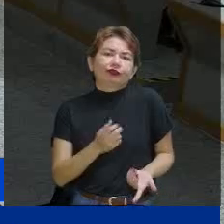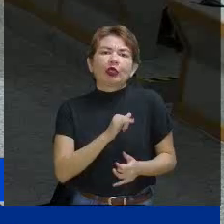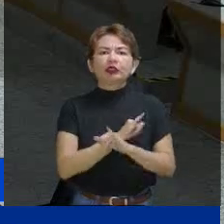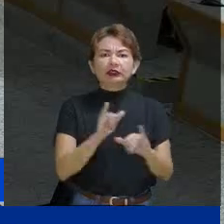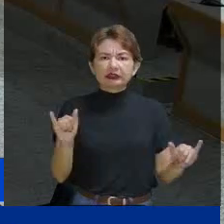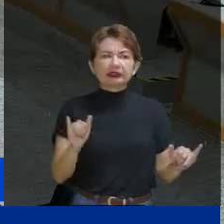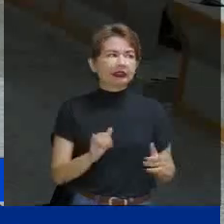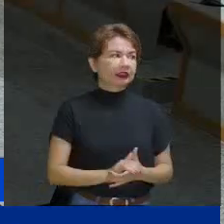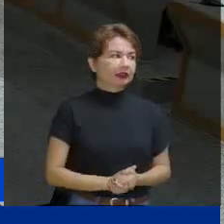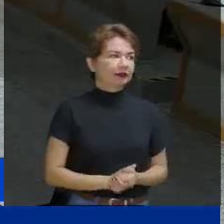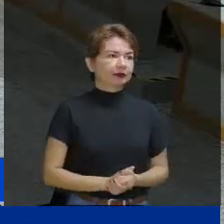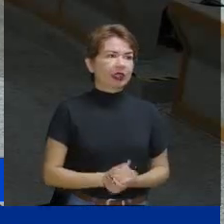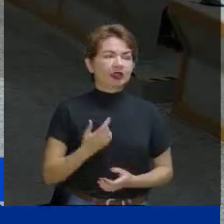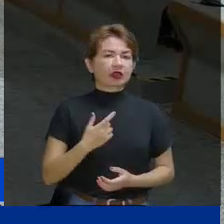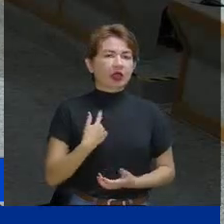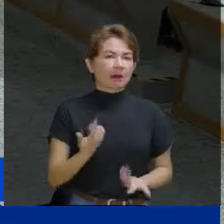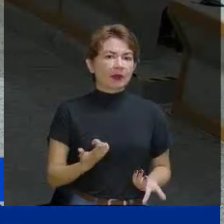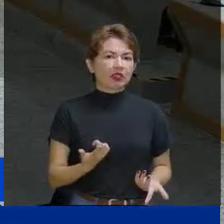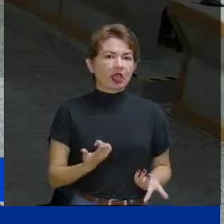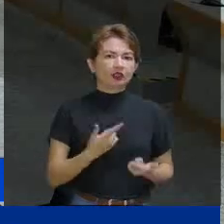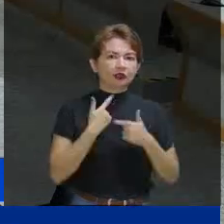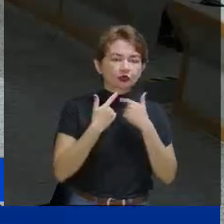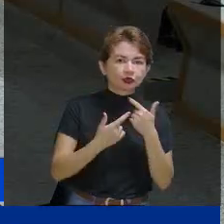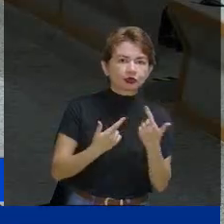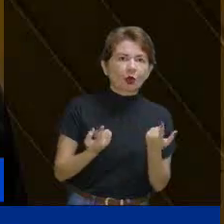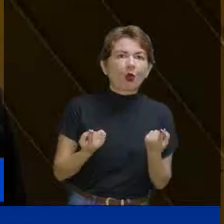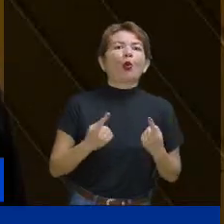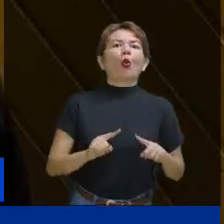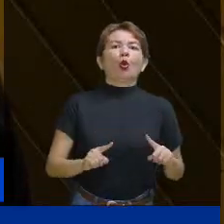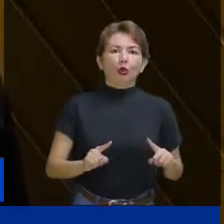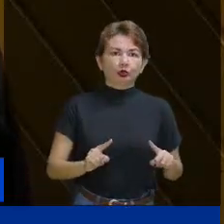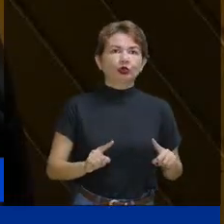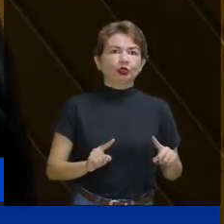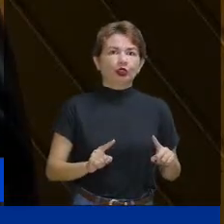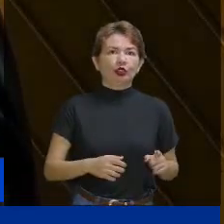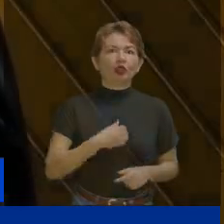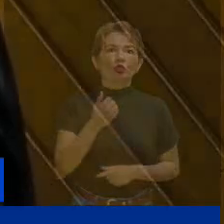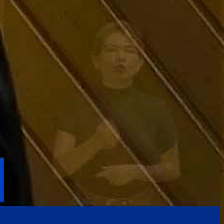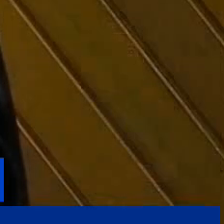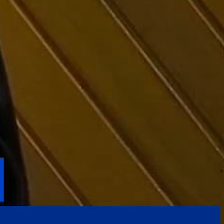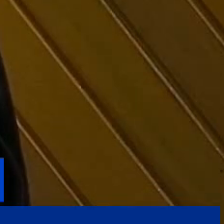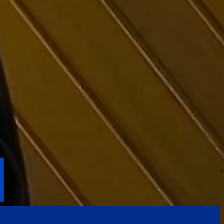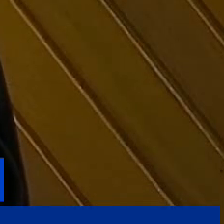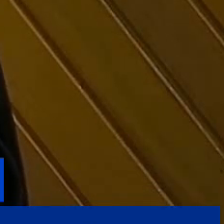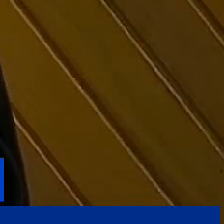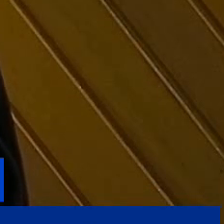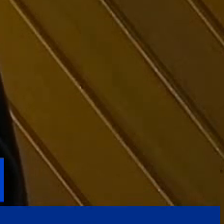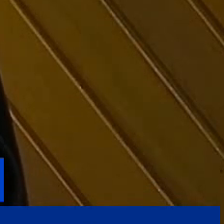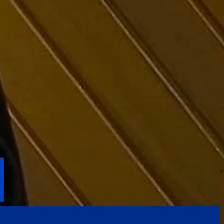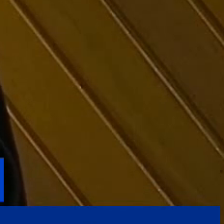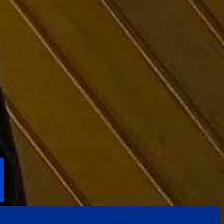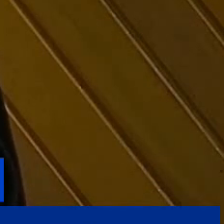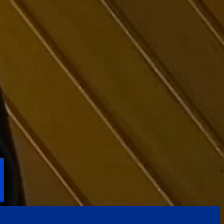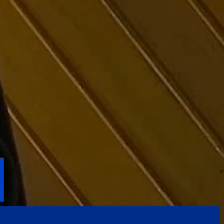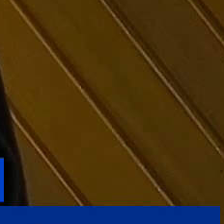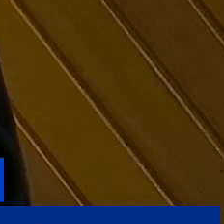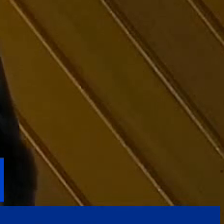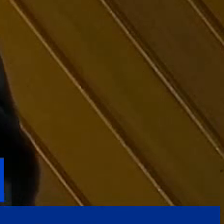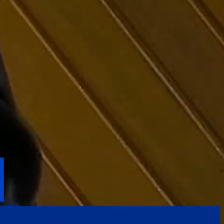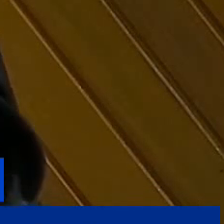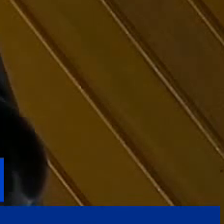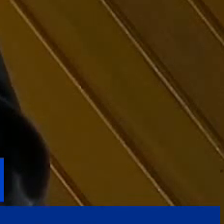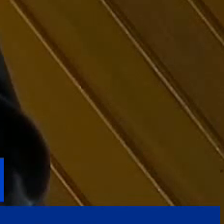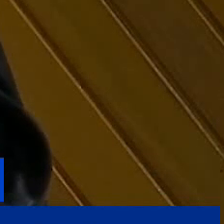registro da minha insurgência contra o juiz das garantias, que para mim é uma verdadeira aberração